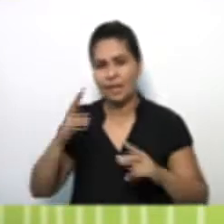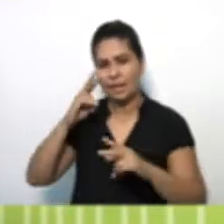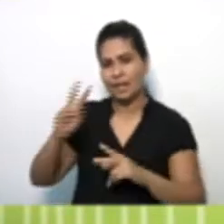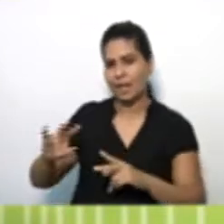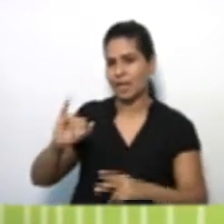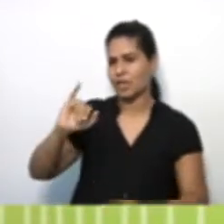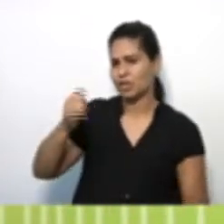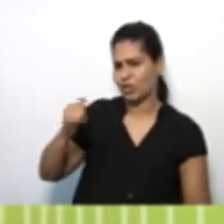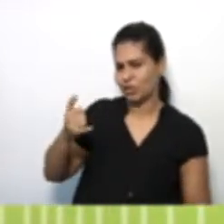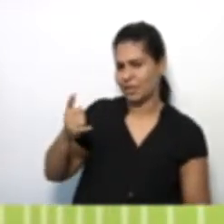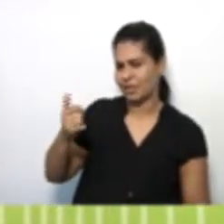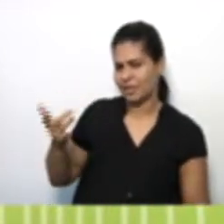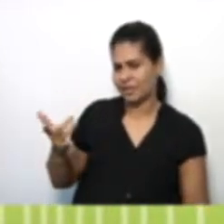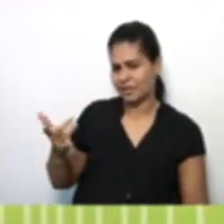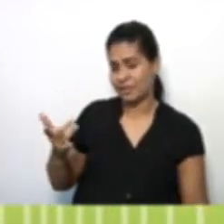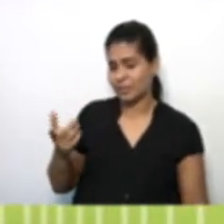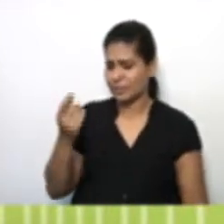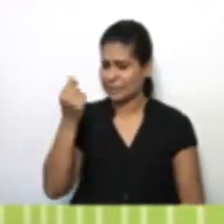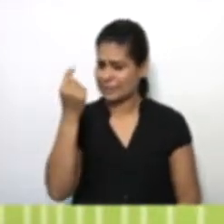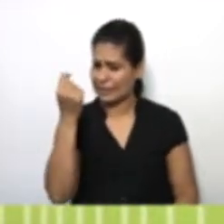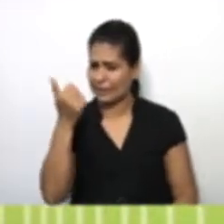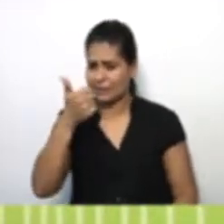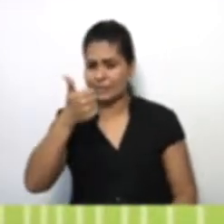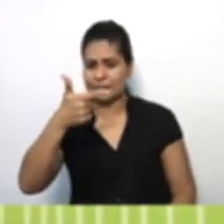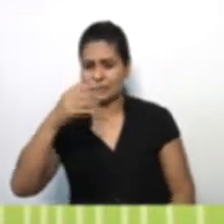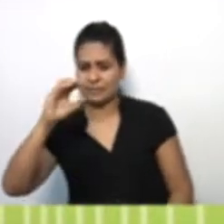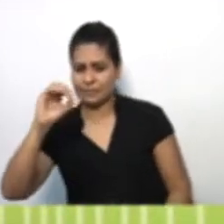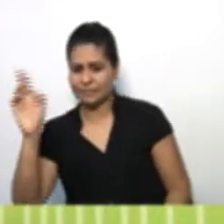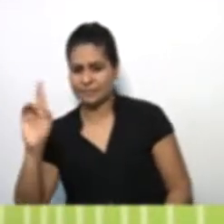em janeiro, essa camisa custa